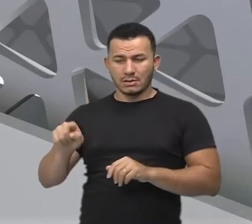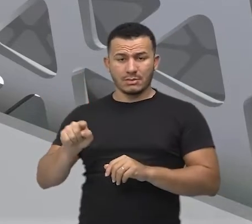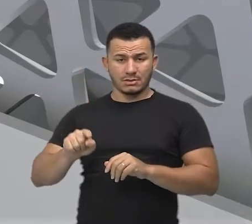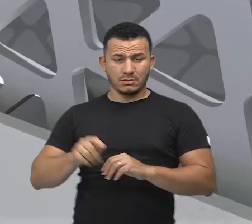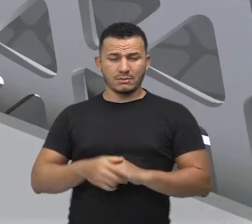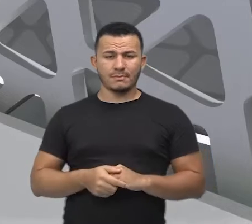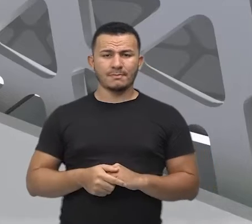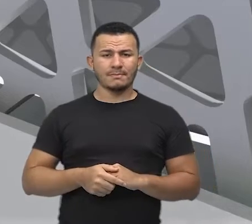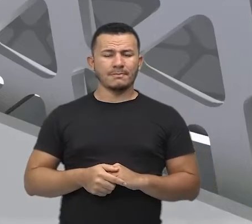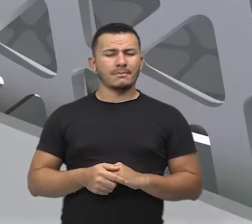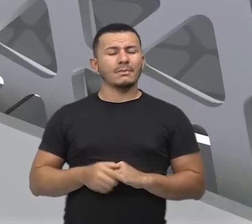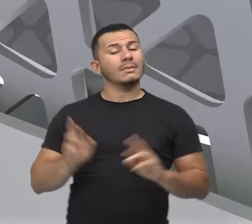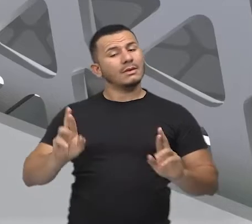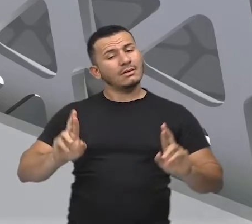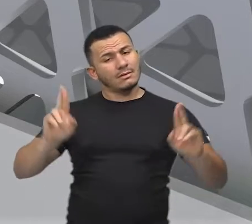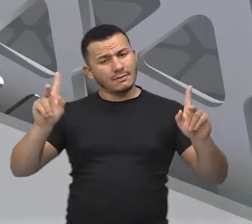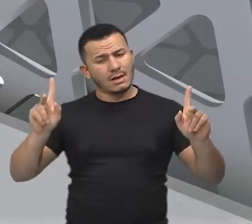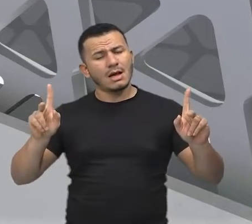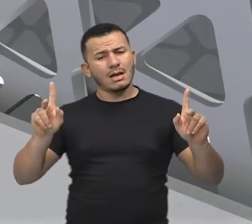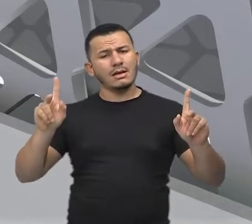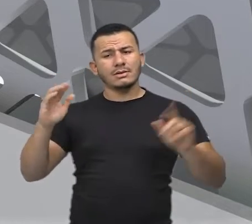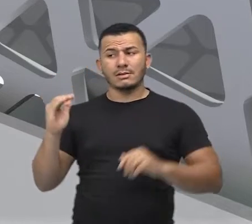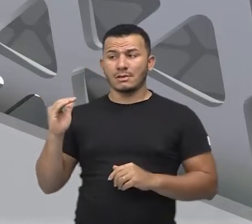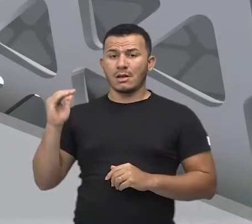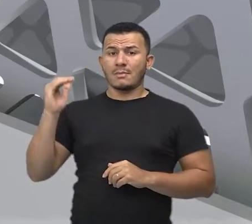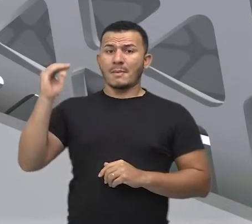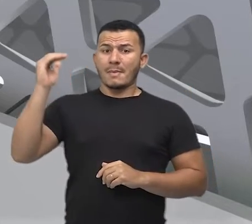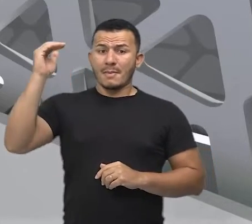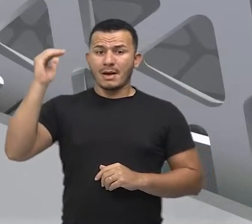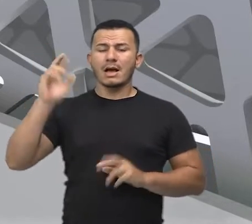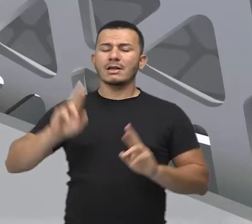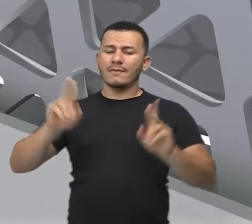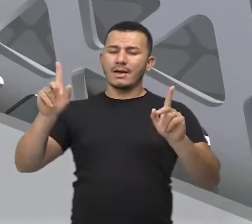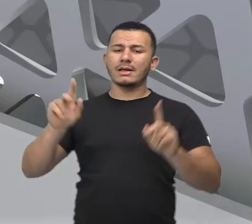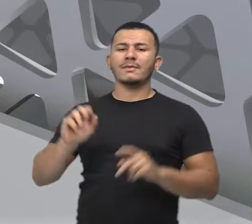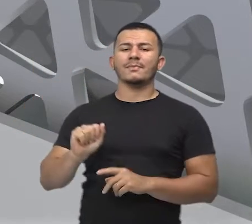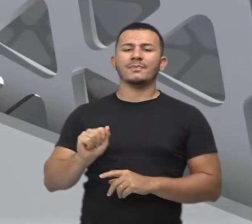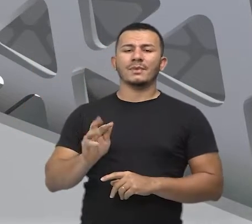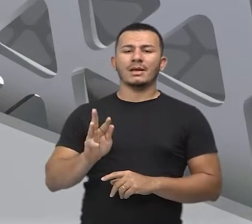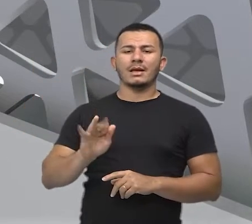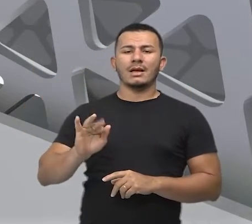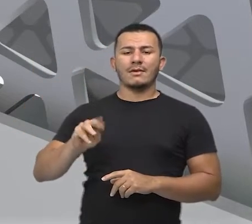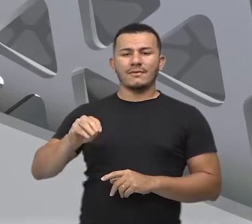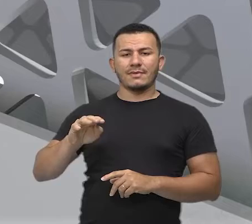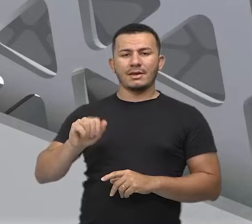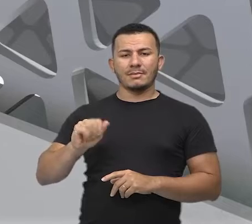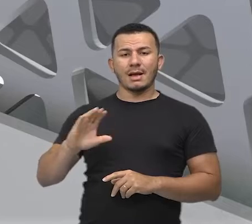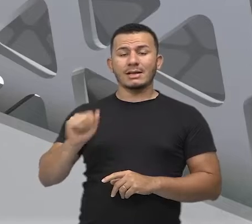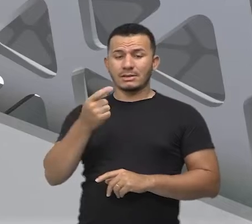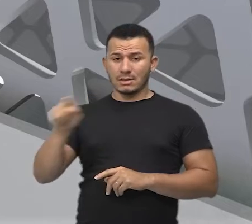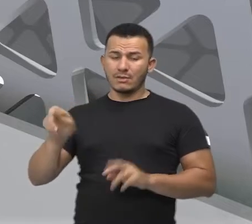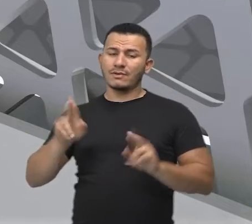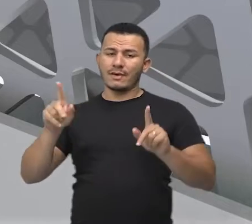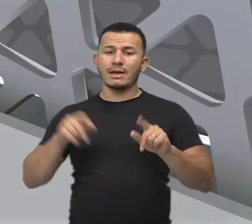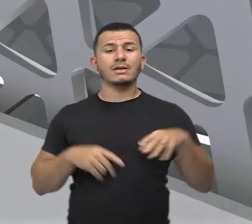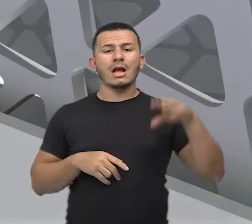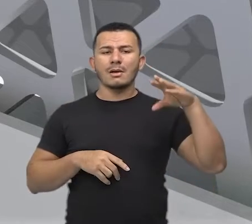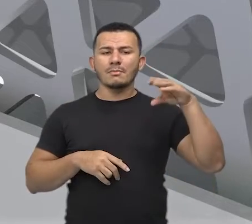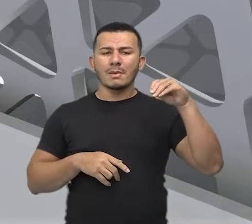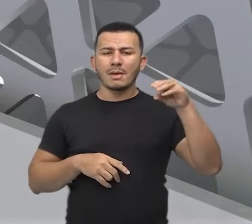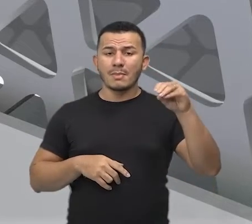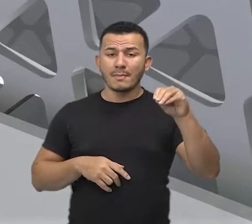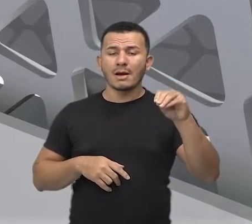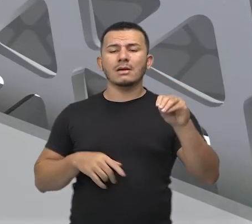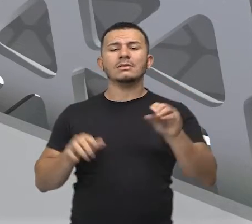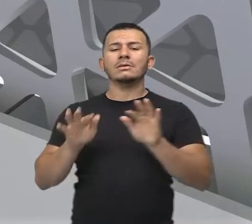certo? Observem que é diferente, essa entonação é diferente de uma afirmação. Que sorvete gostoso! Então percebam que a entonação traz